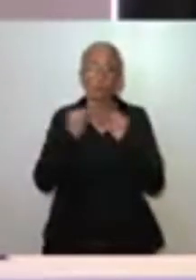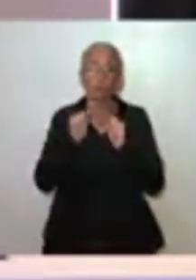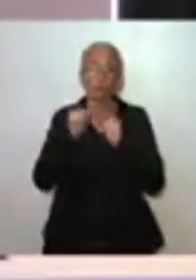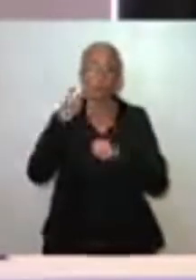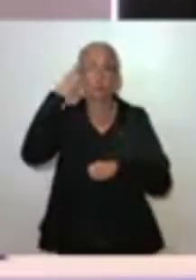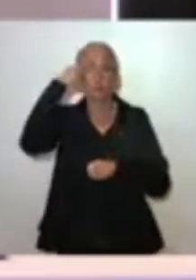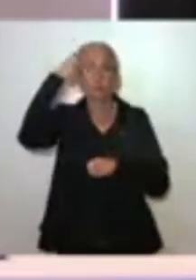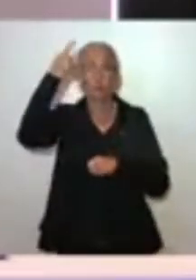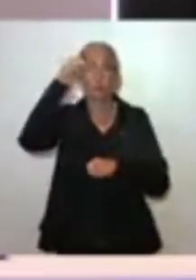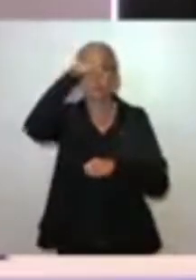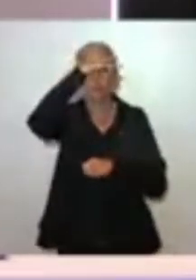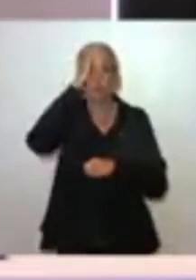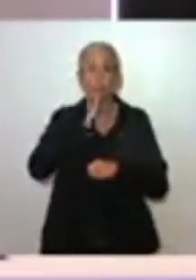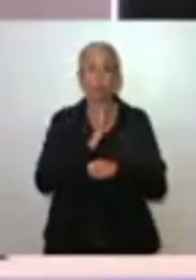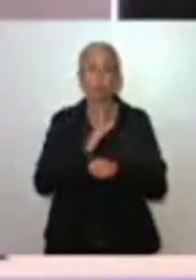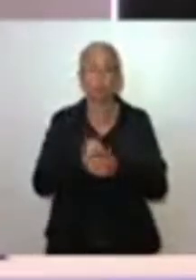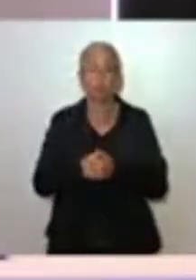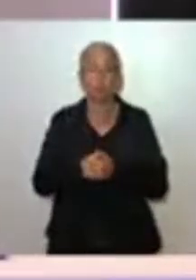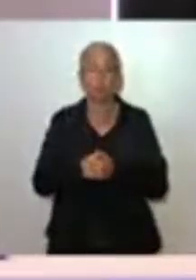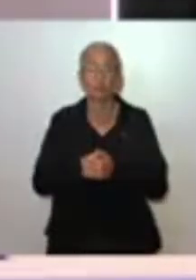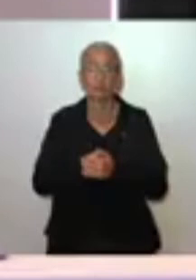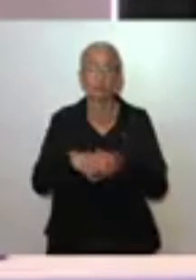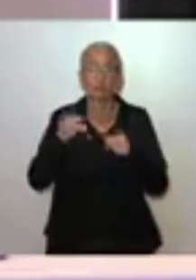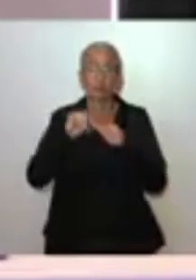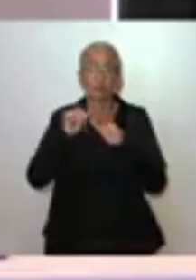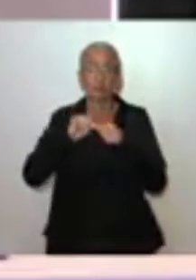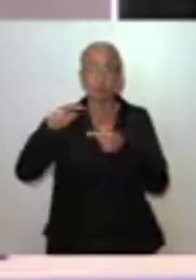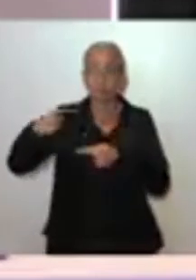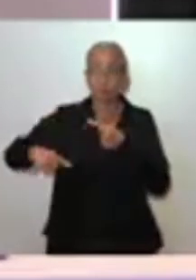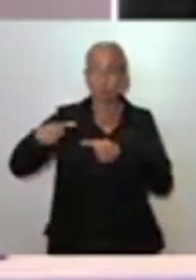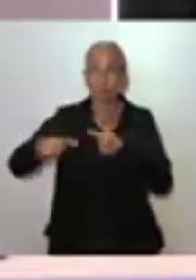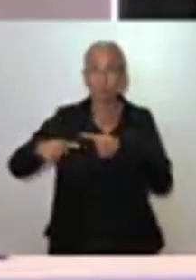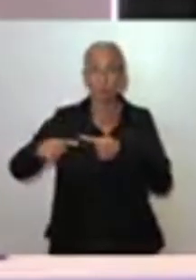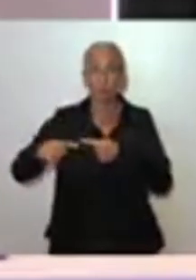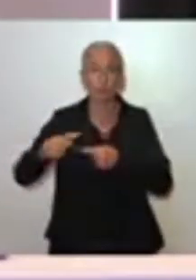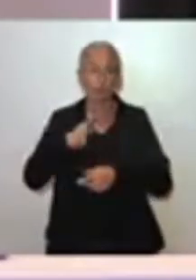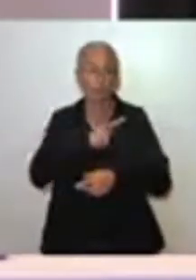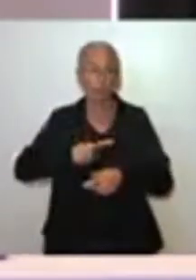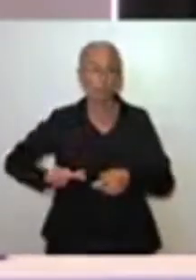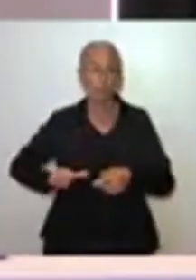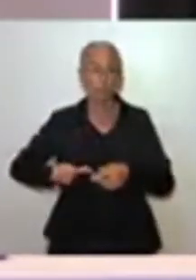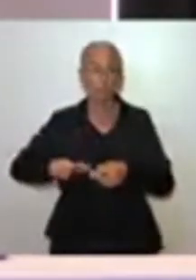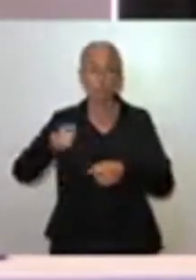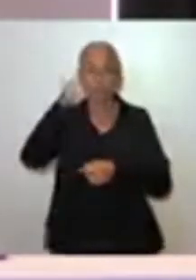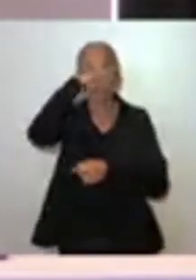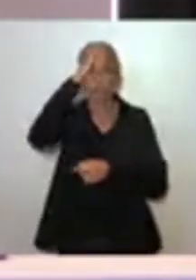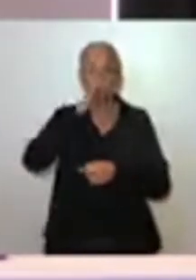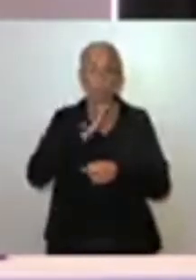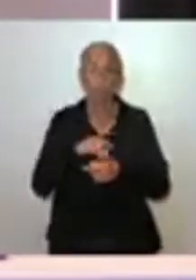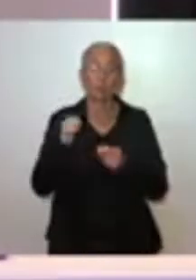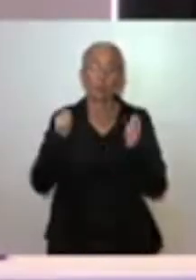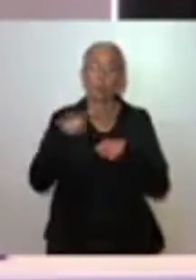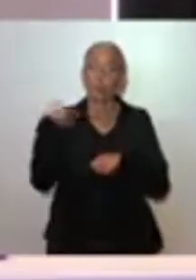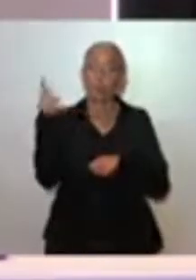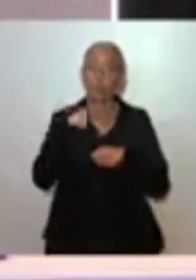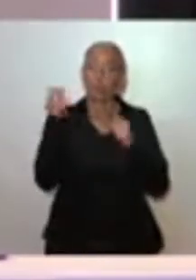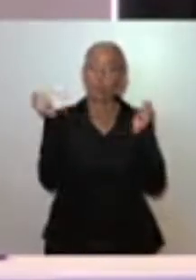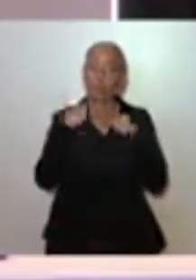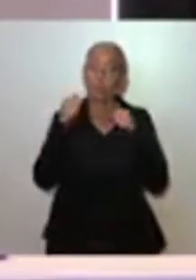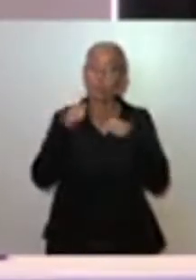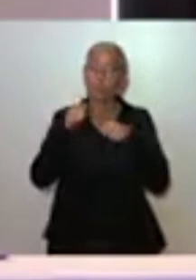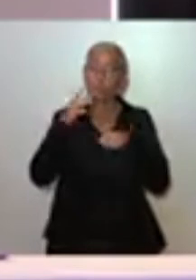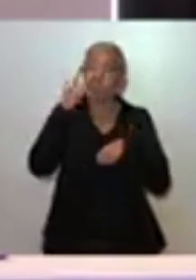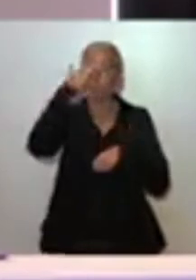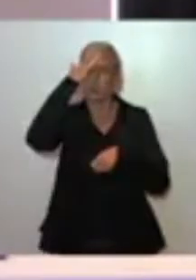pensando o Brasil e participando do debate público do Brasil e portanto nós precisamos de mais